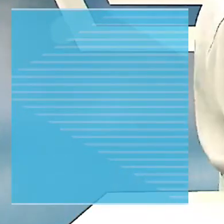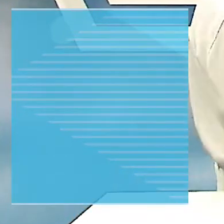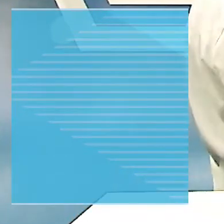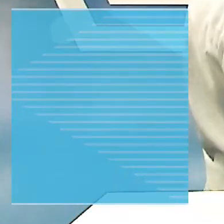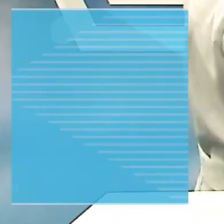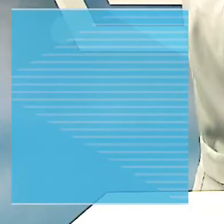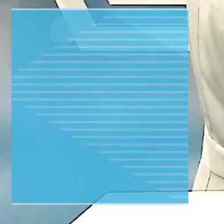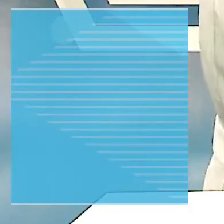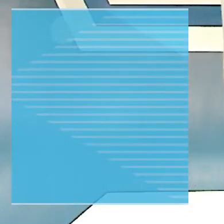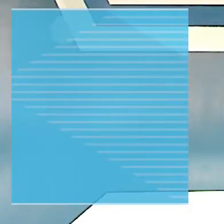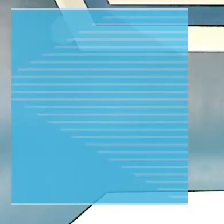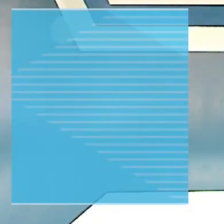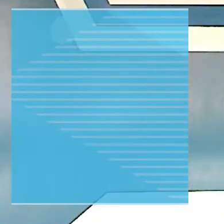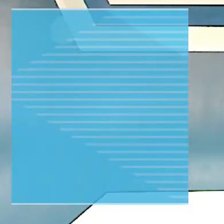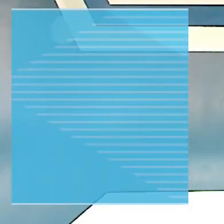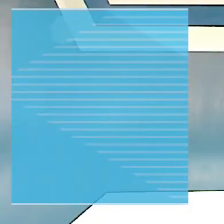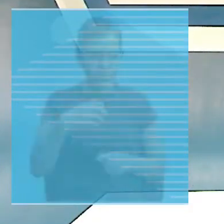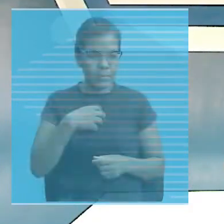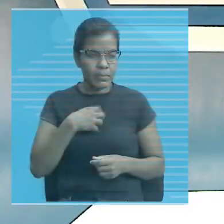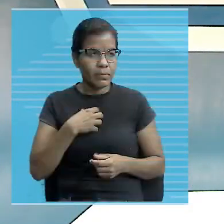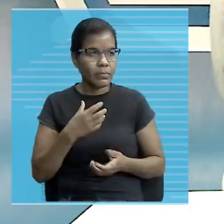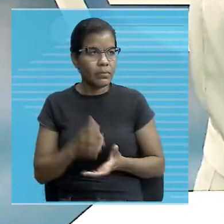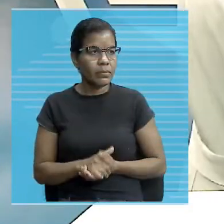menor sentido.